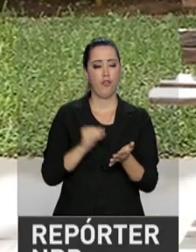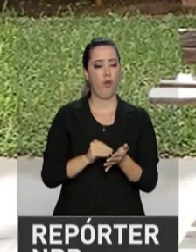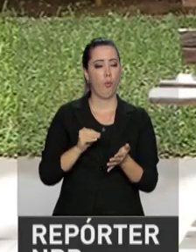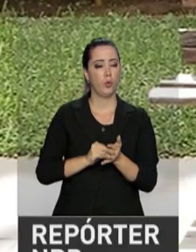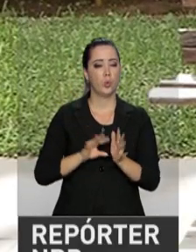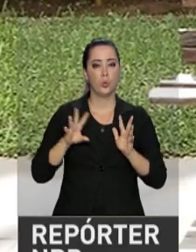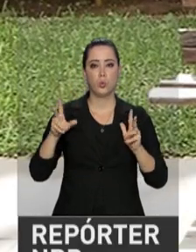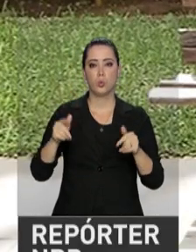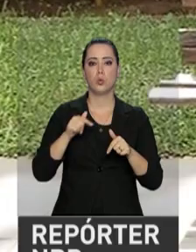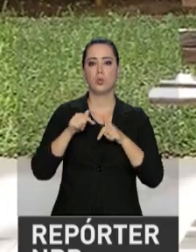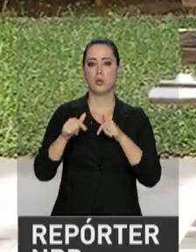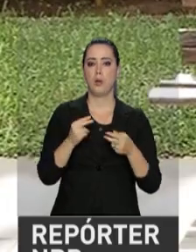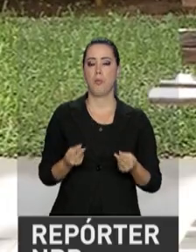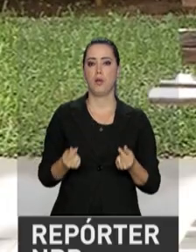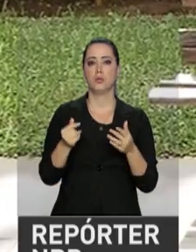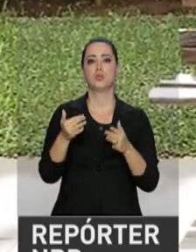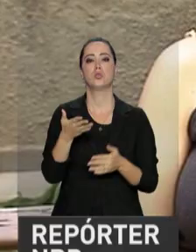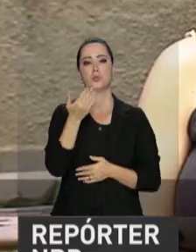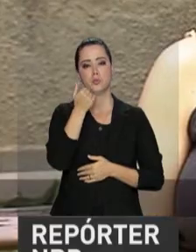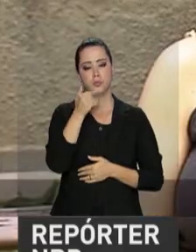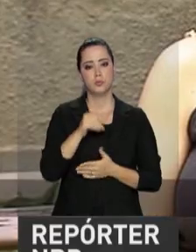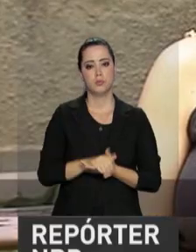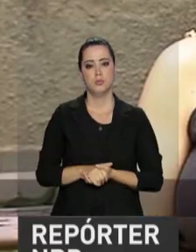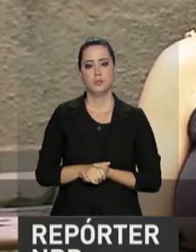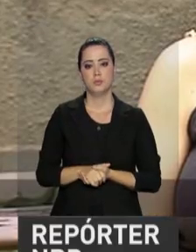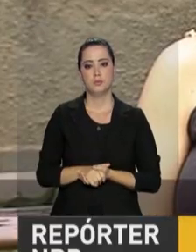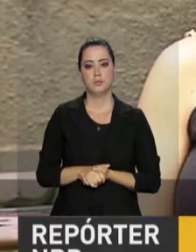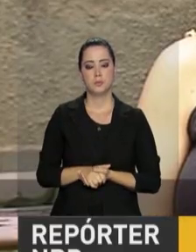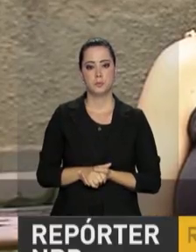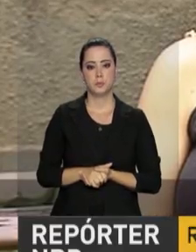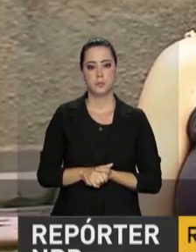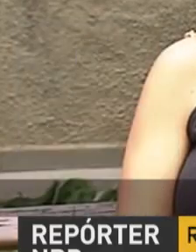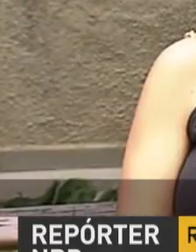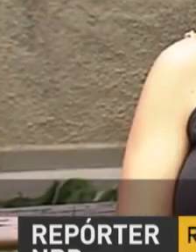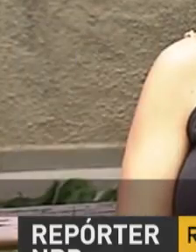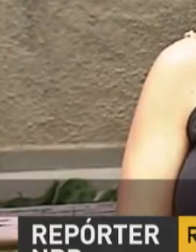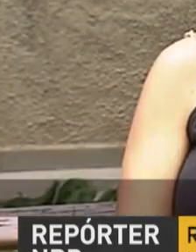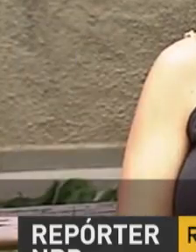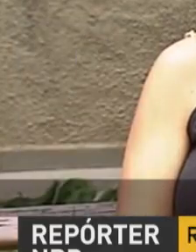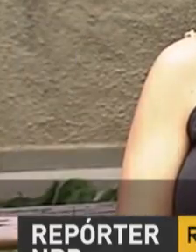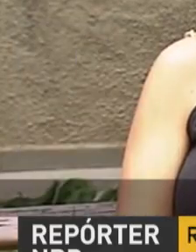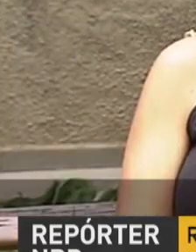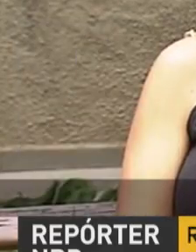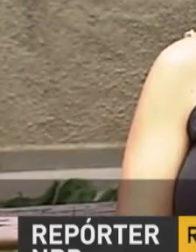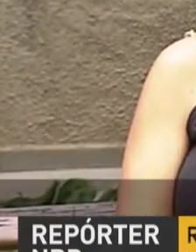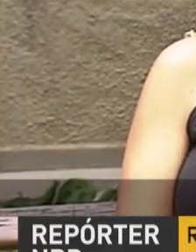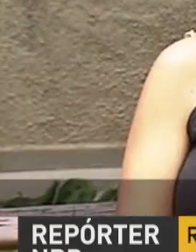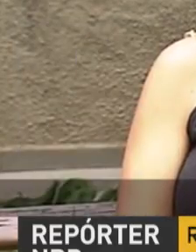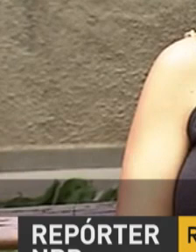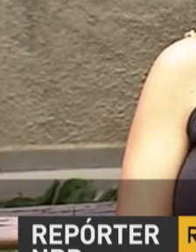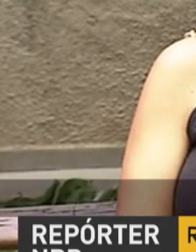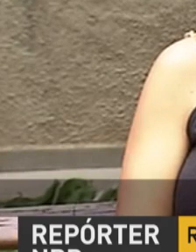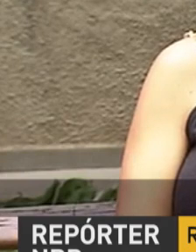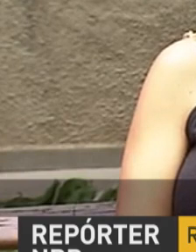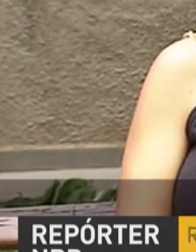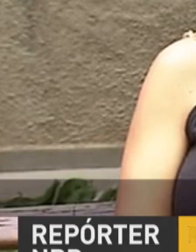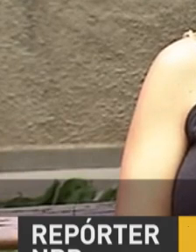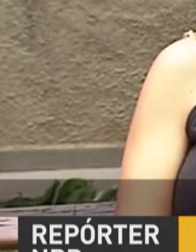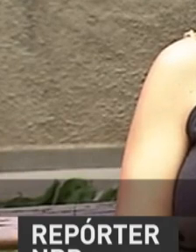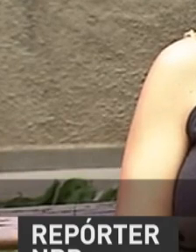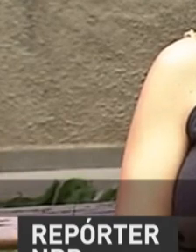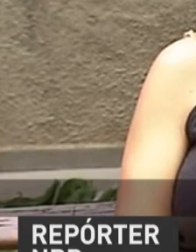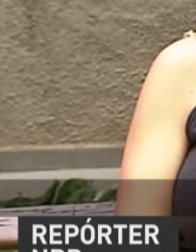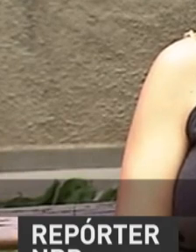trabalho em dinheiro e comida o núcleo villeroy difícil comprar na comida um pouco mais barata